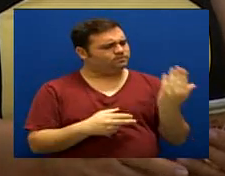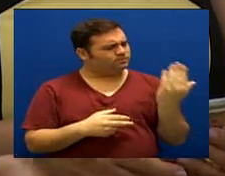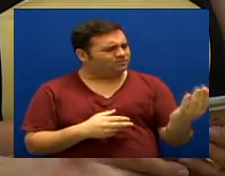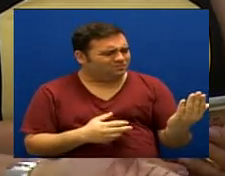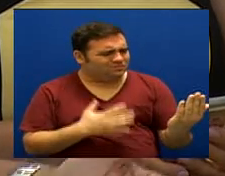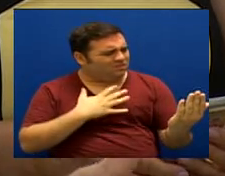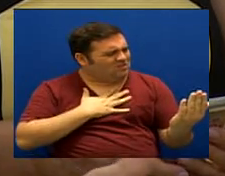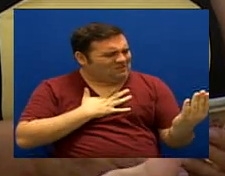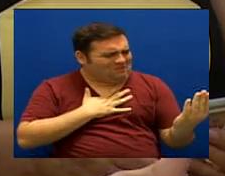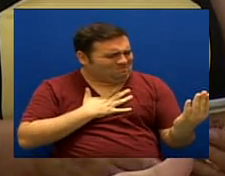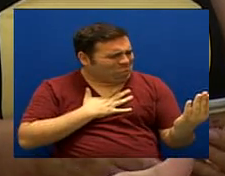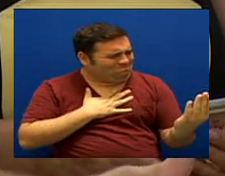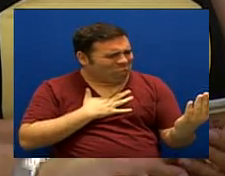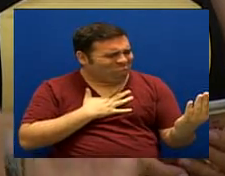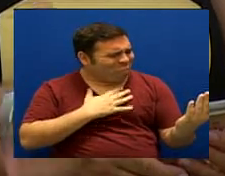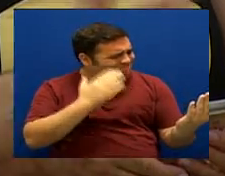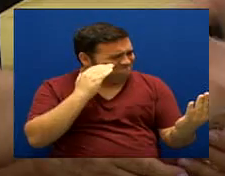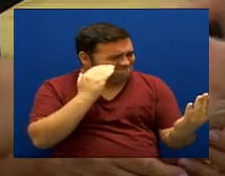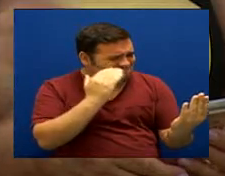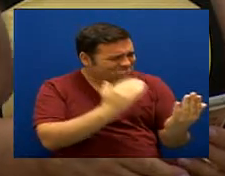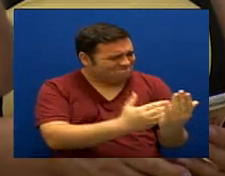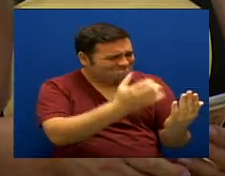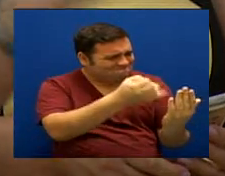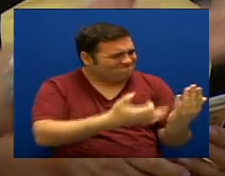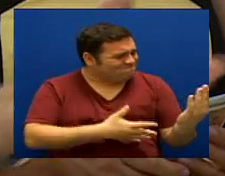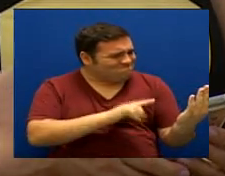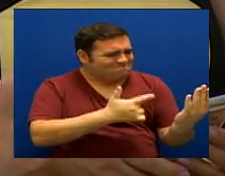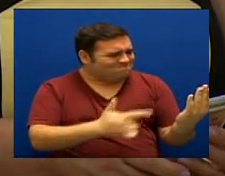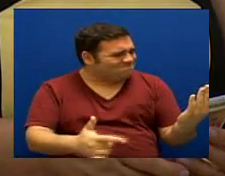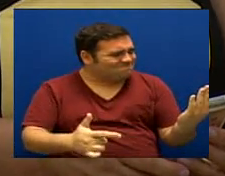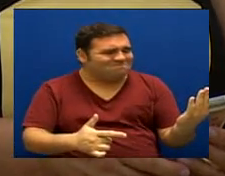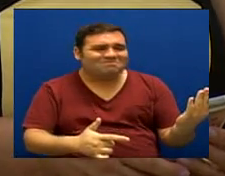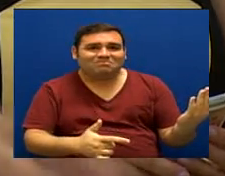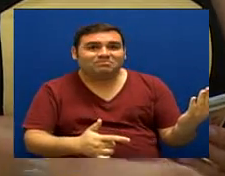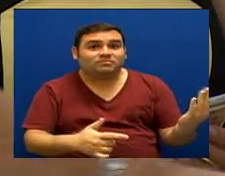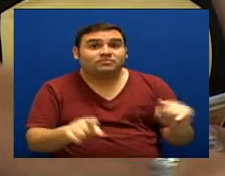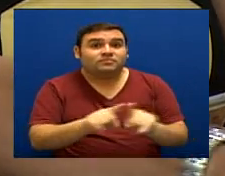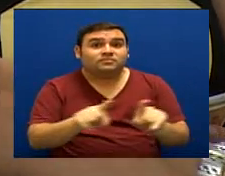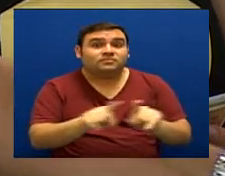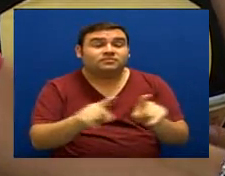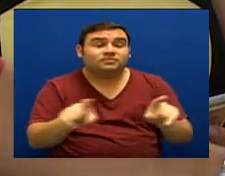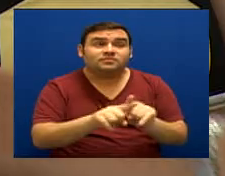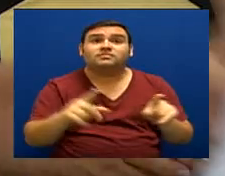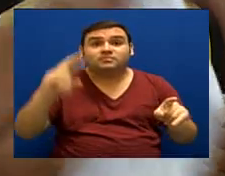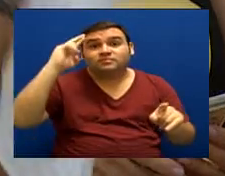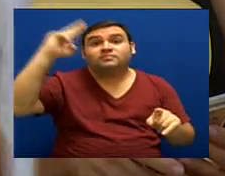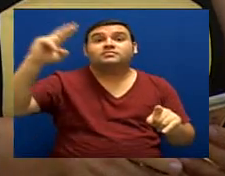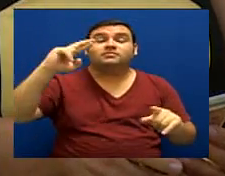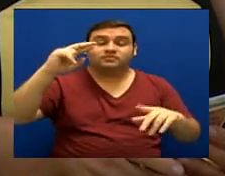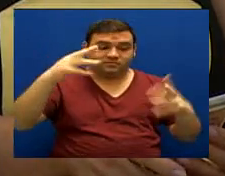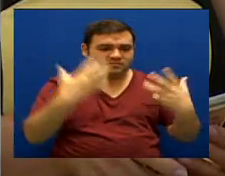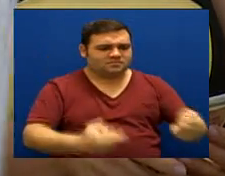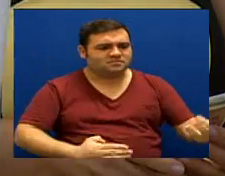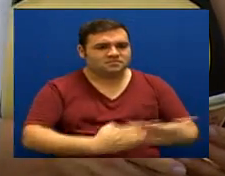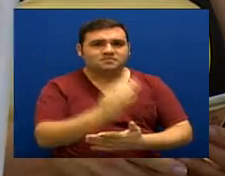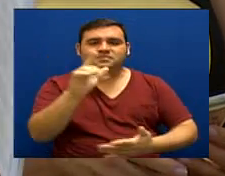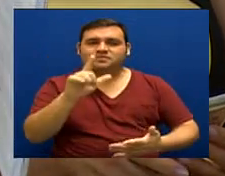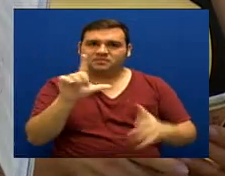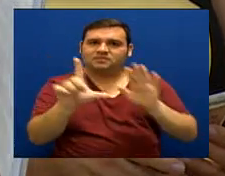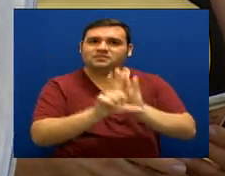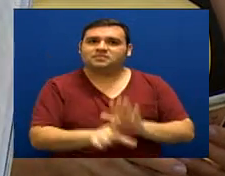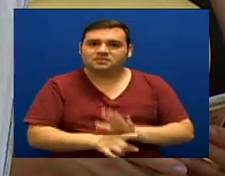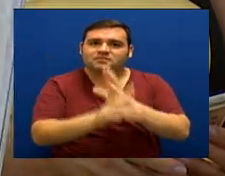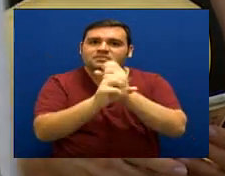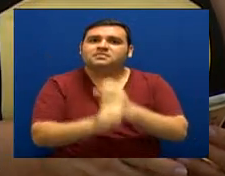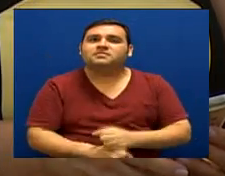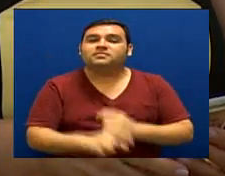deus não está 100 e não foi explicitado não foi dito e a responsabilidade de aprovar a loa da câmara